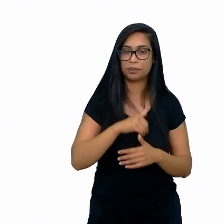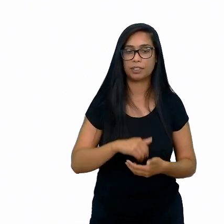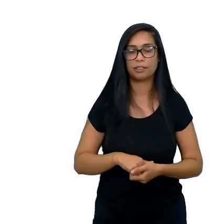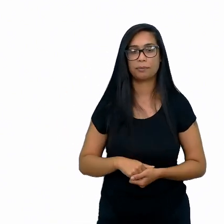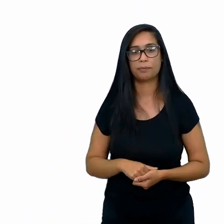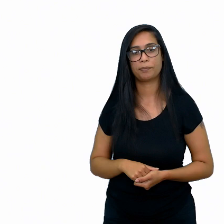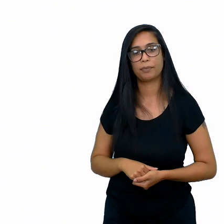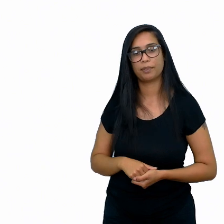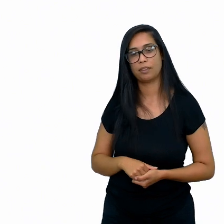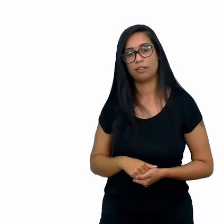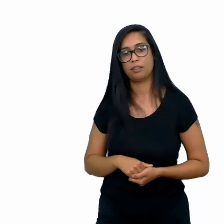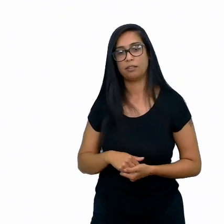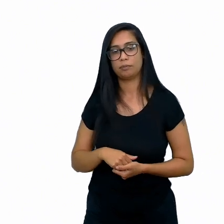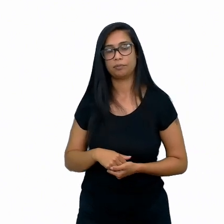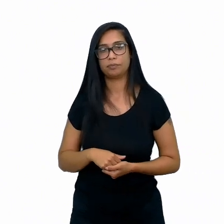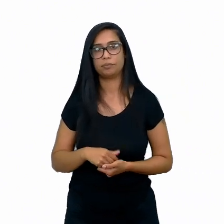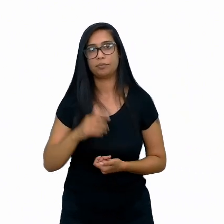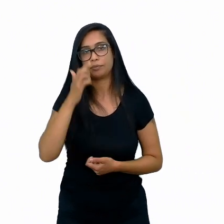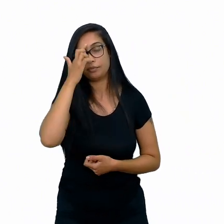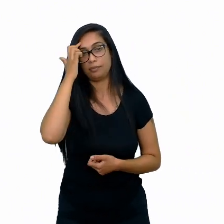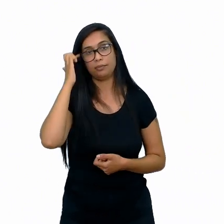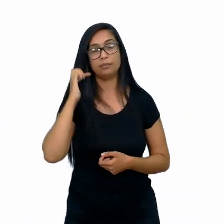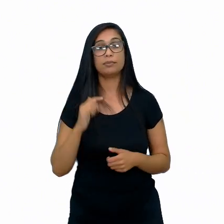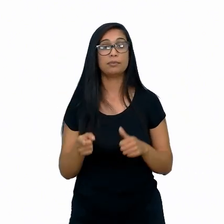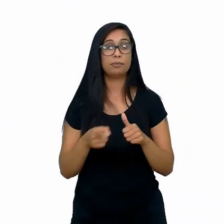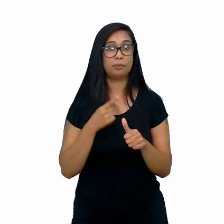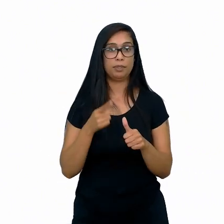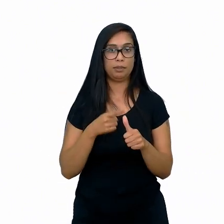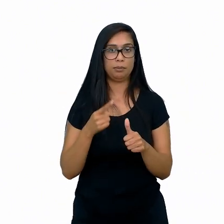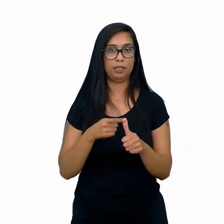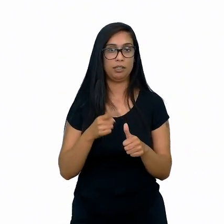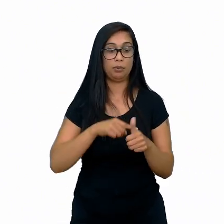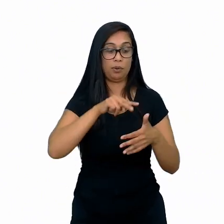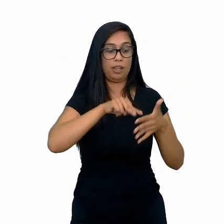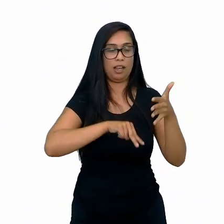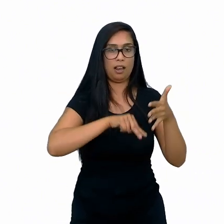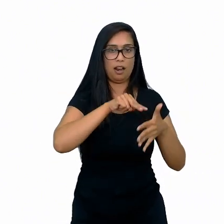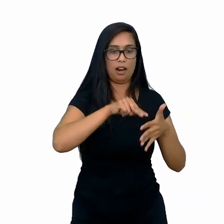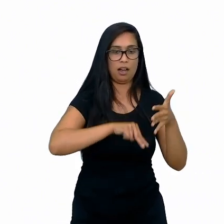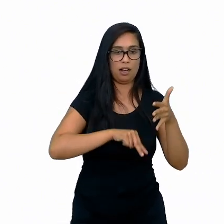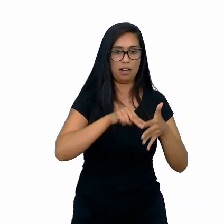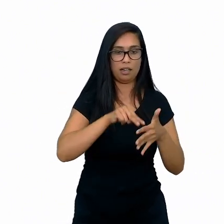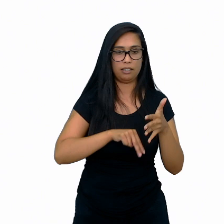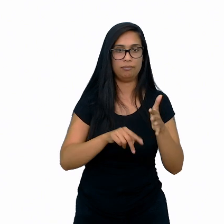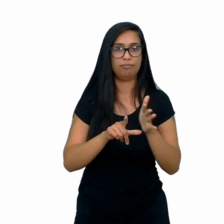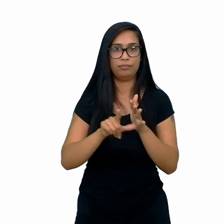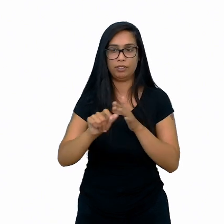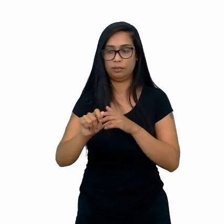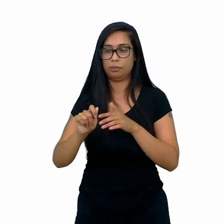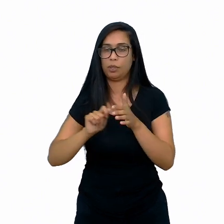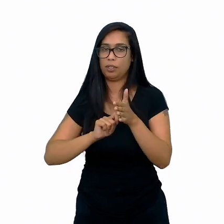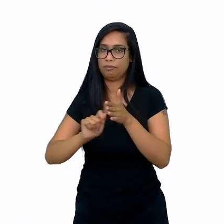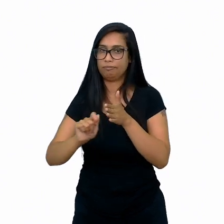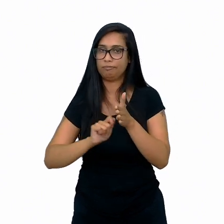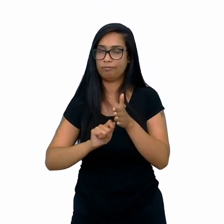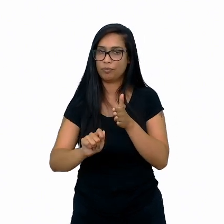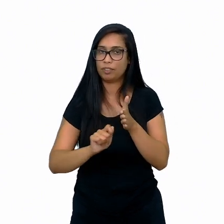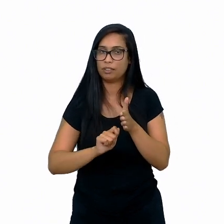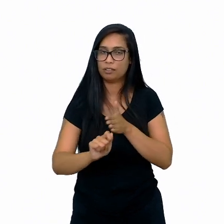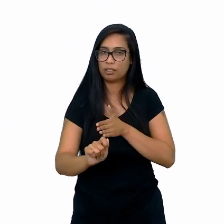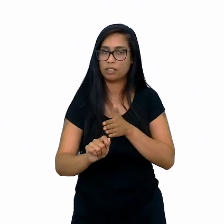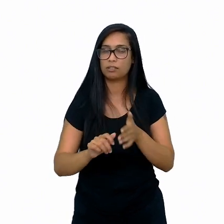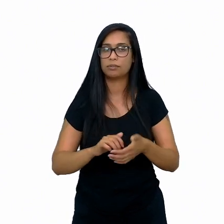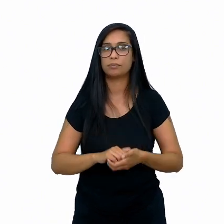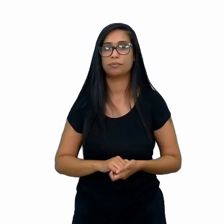Então, aqui. Primeiro, ler para estudar, ampliando a competência leitora. Então, quando